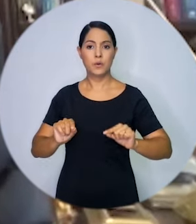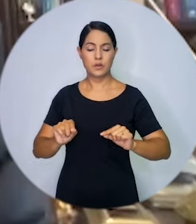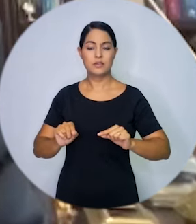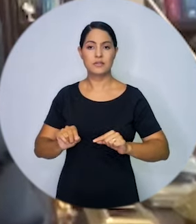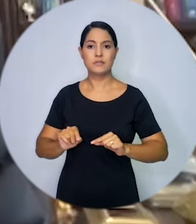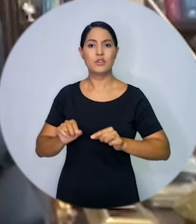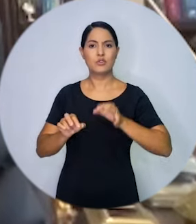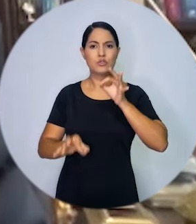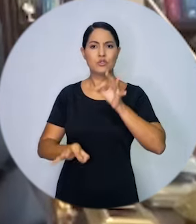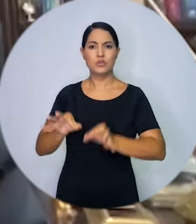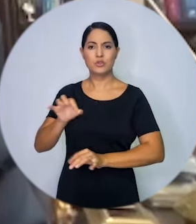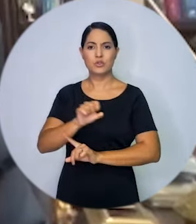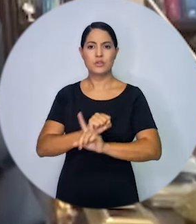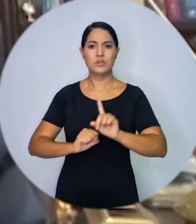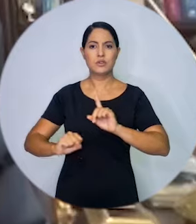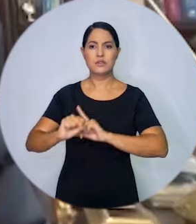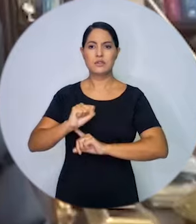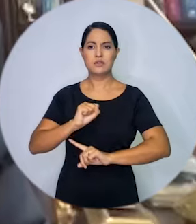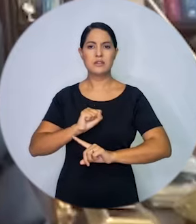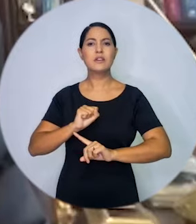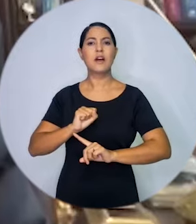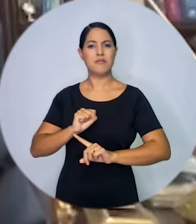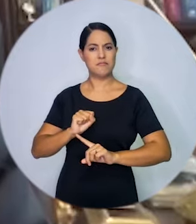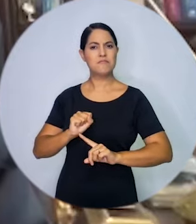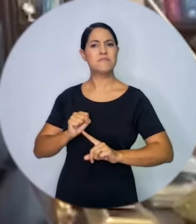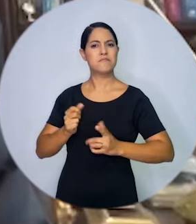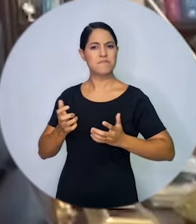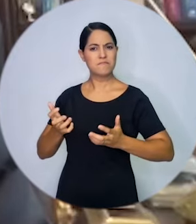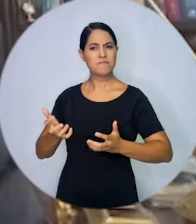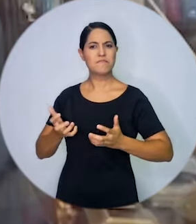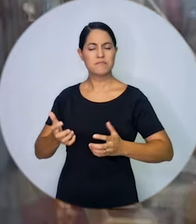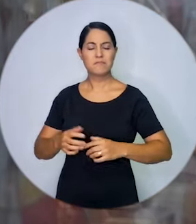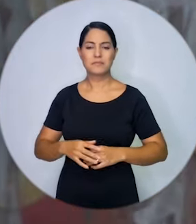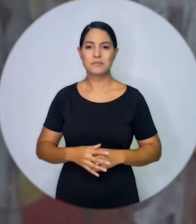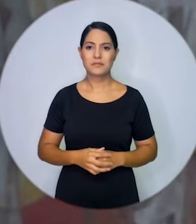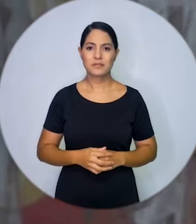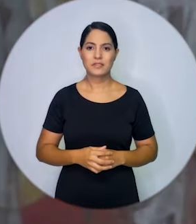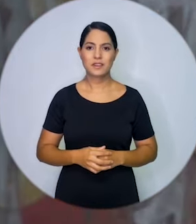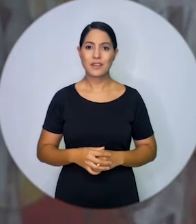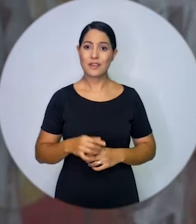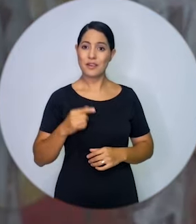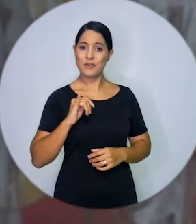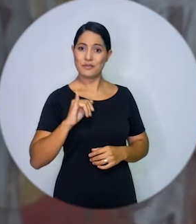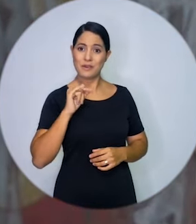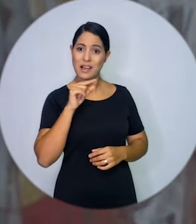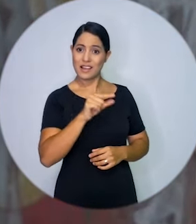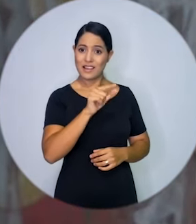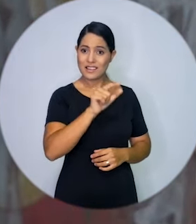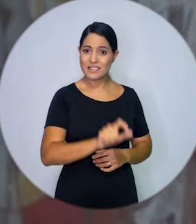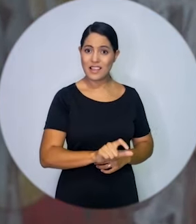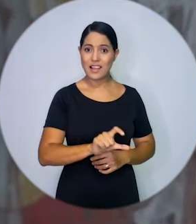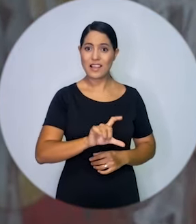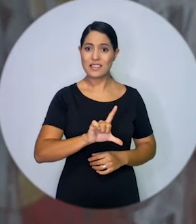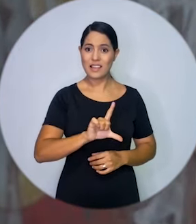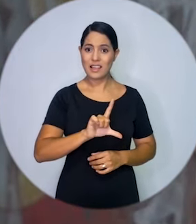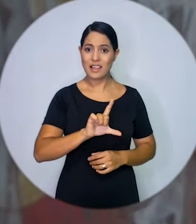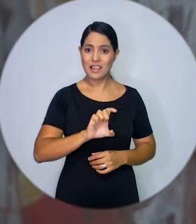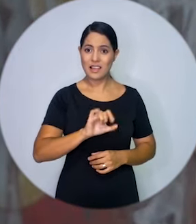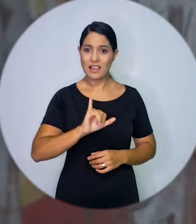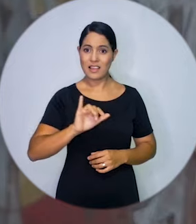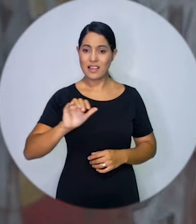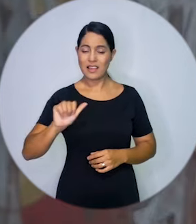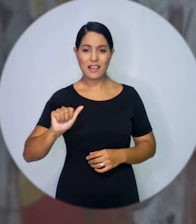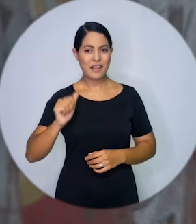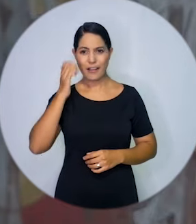busca permanente por uma maior justiça social no nosso país. Falar de Cléia Carpe nunca é fácil. Não é para menos que